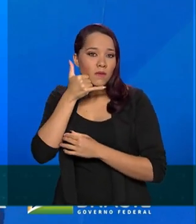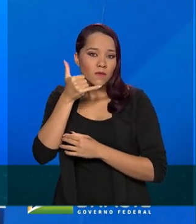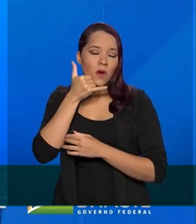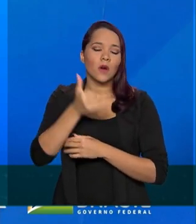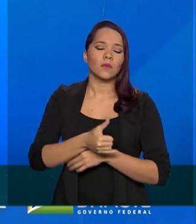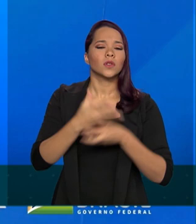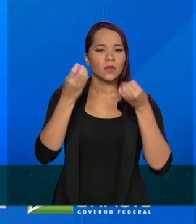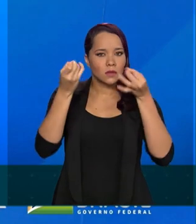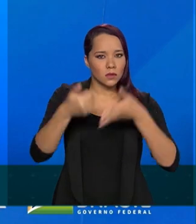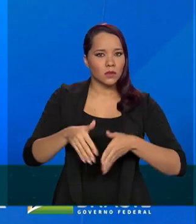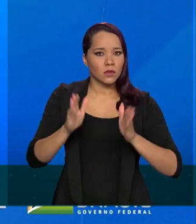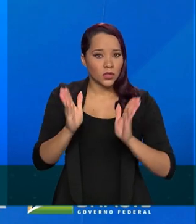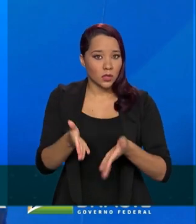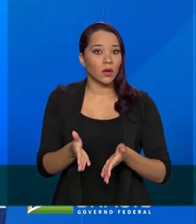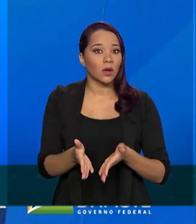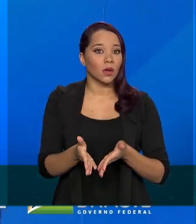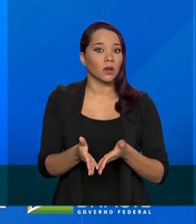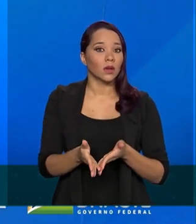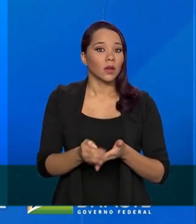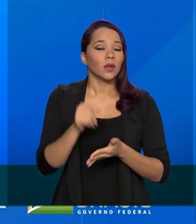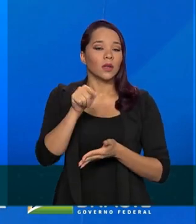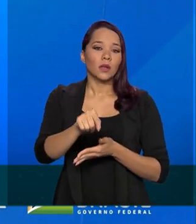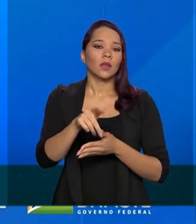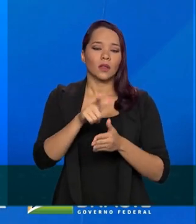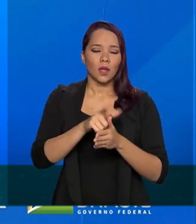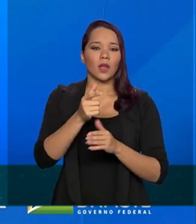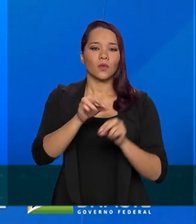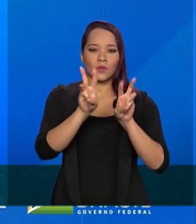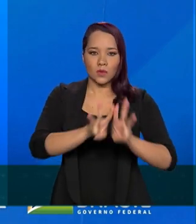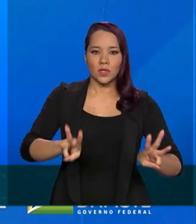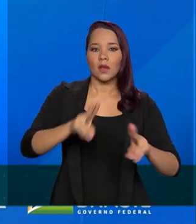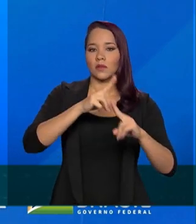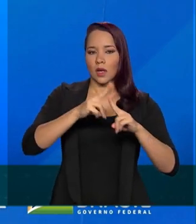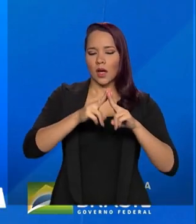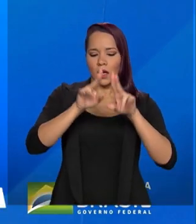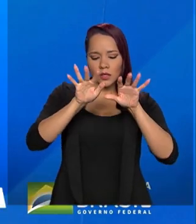falamos e que são encontrados no site da Caixa Econômica Federal.